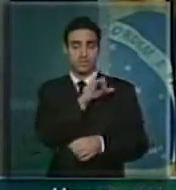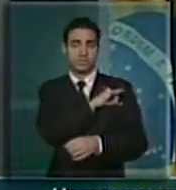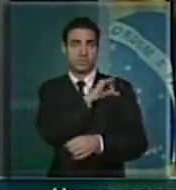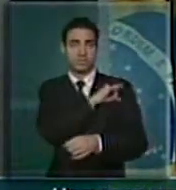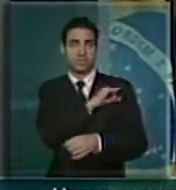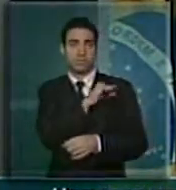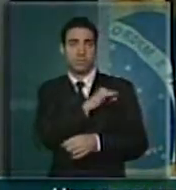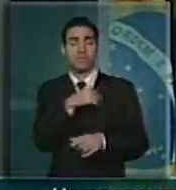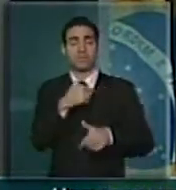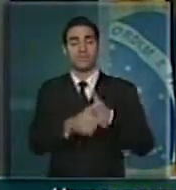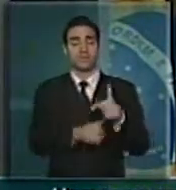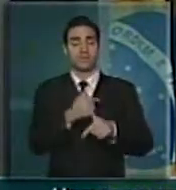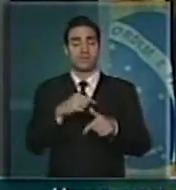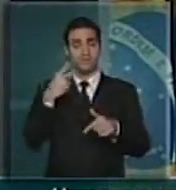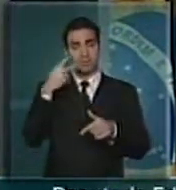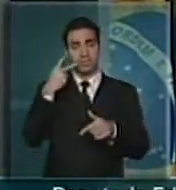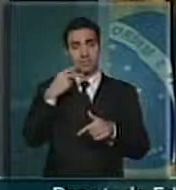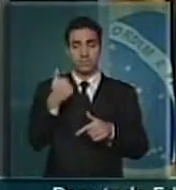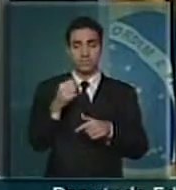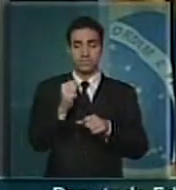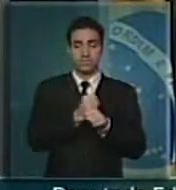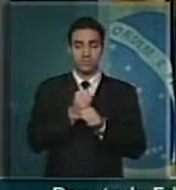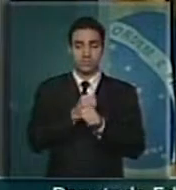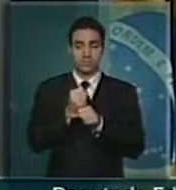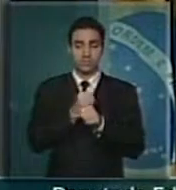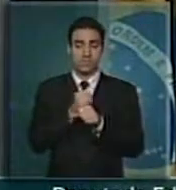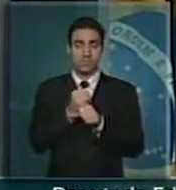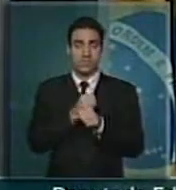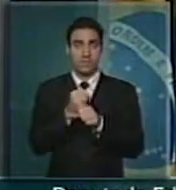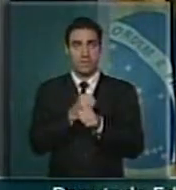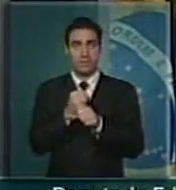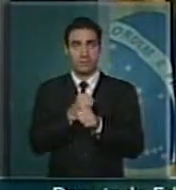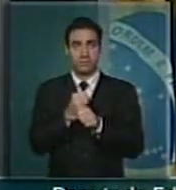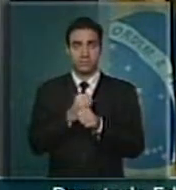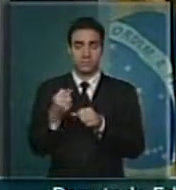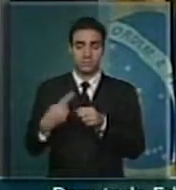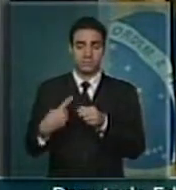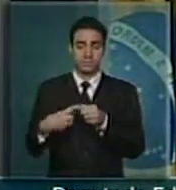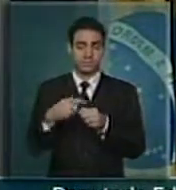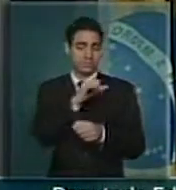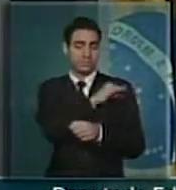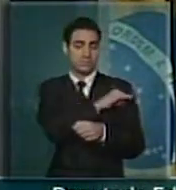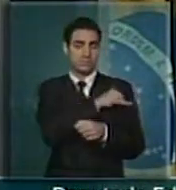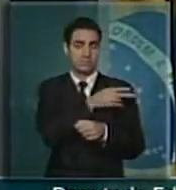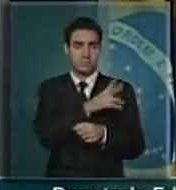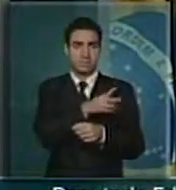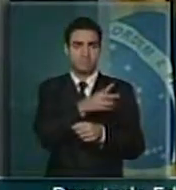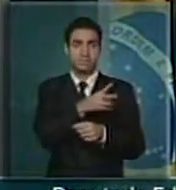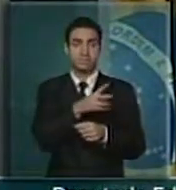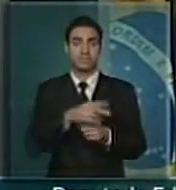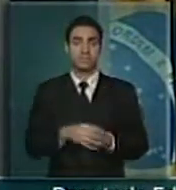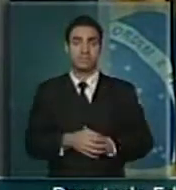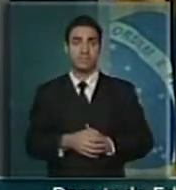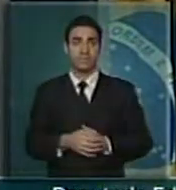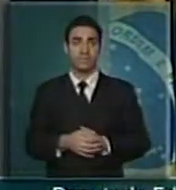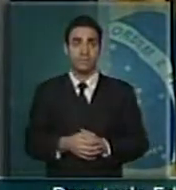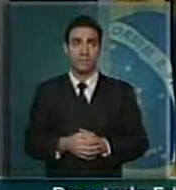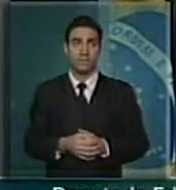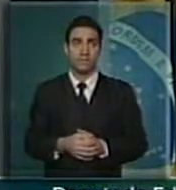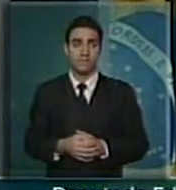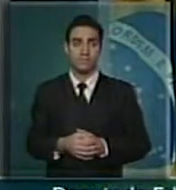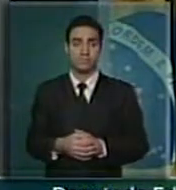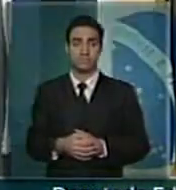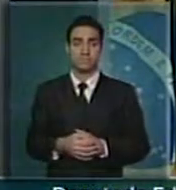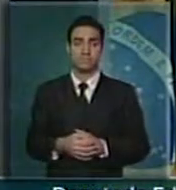vereador durante 18 anos na cidade do Rio de Janeiro e era,